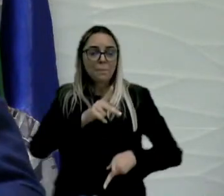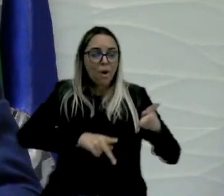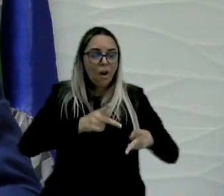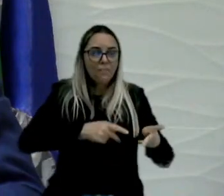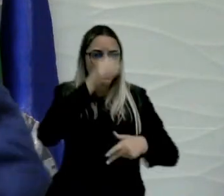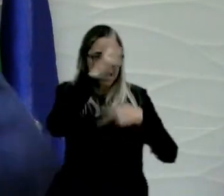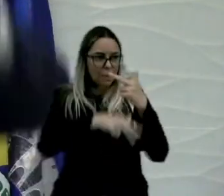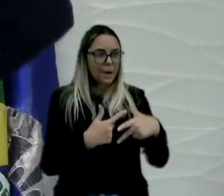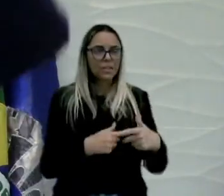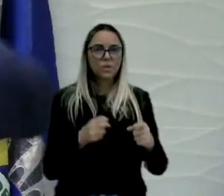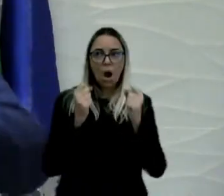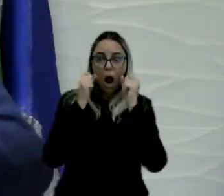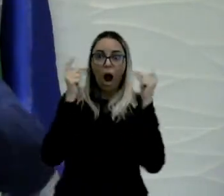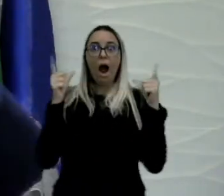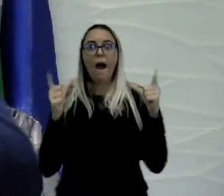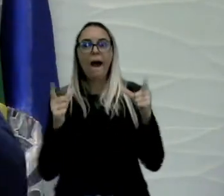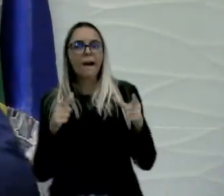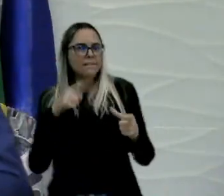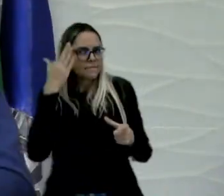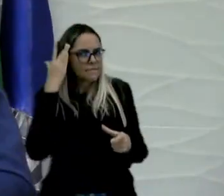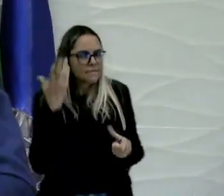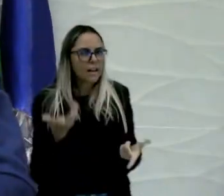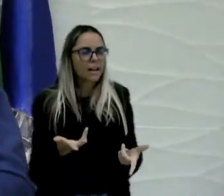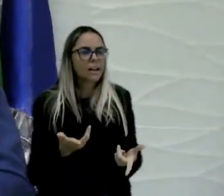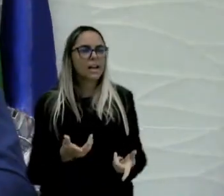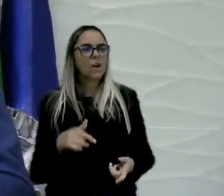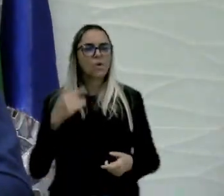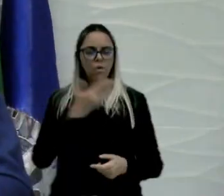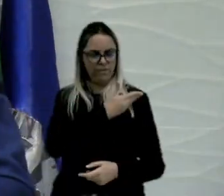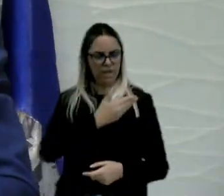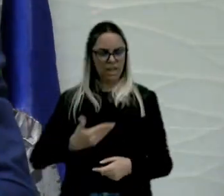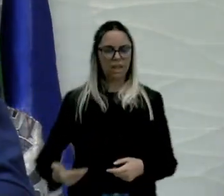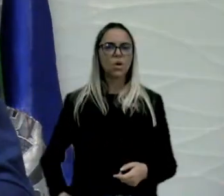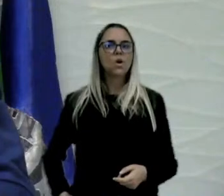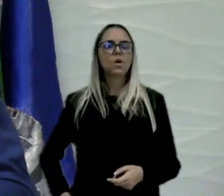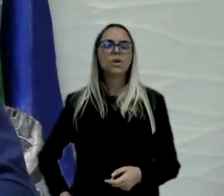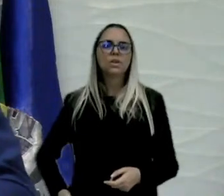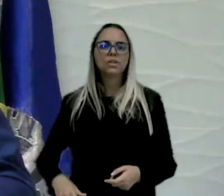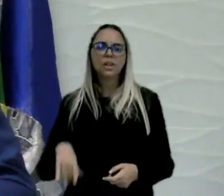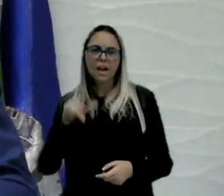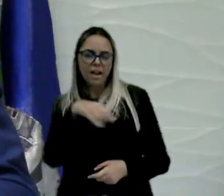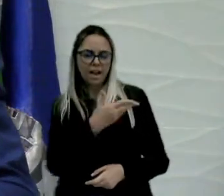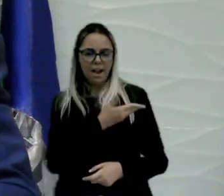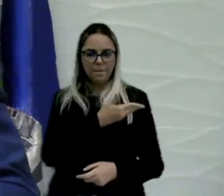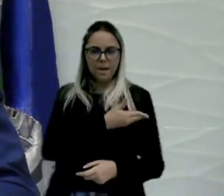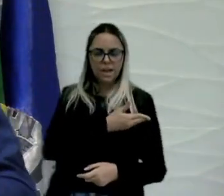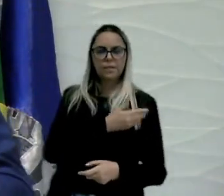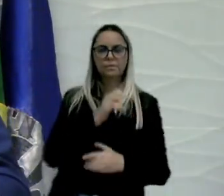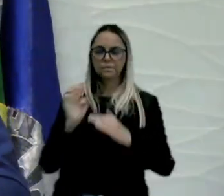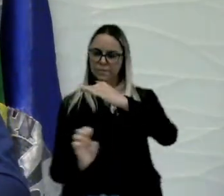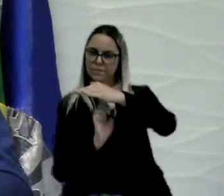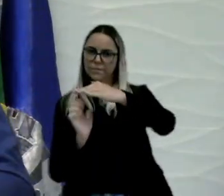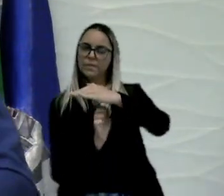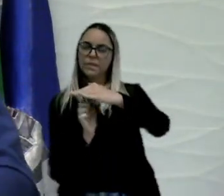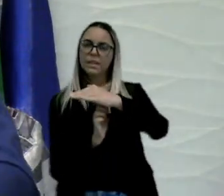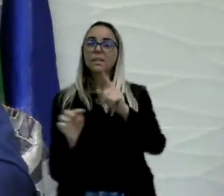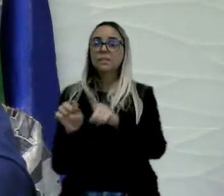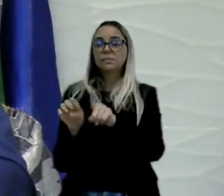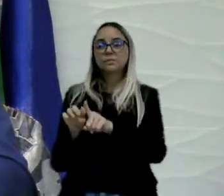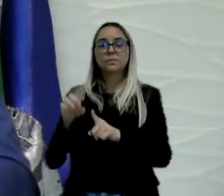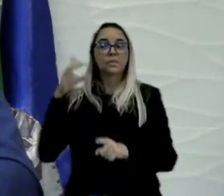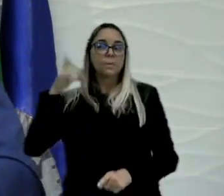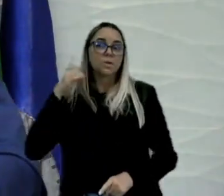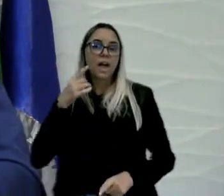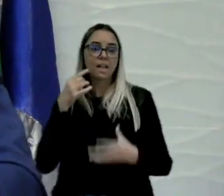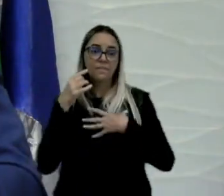a Será se não é essa governadora que é amiga do empresário e da deputada filha